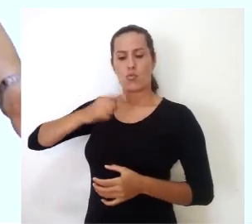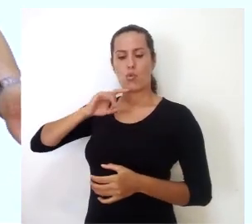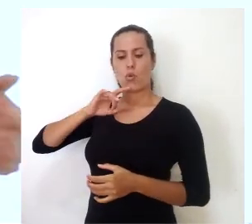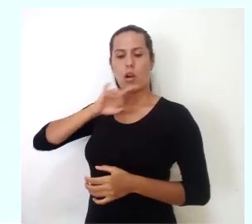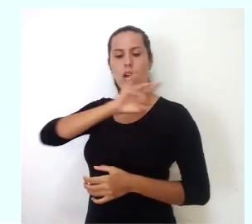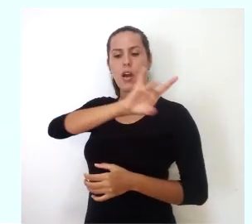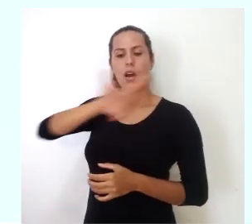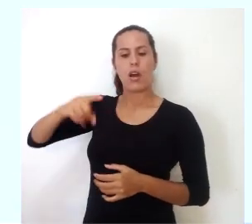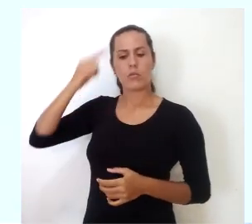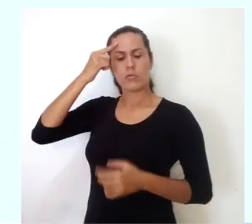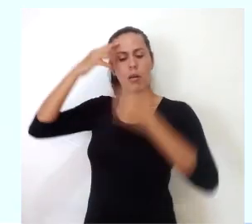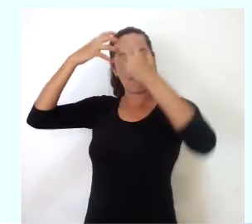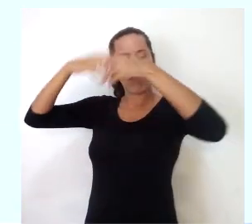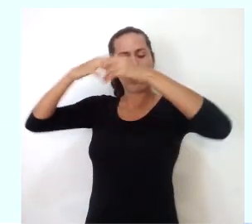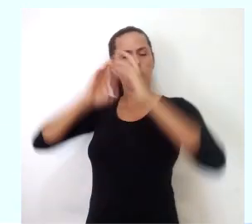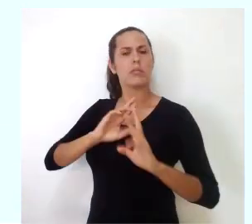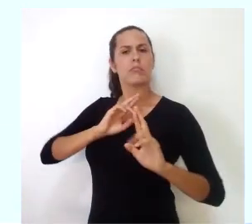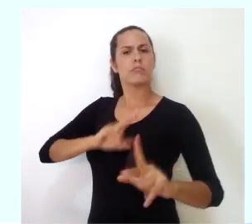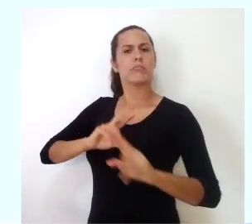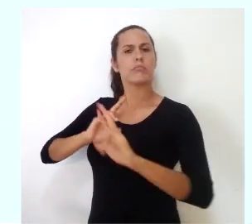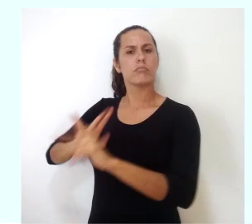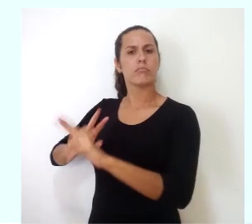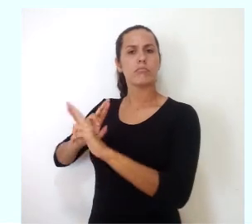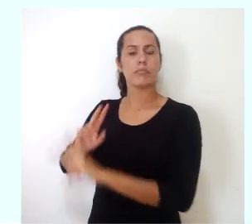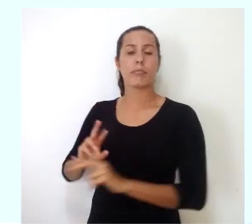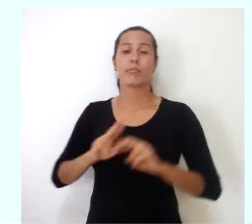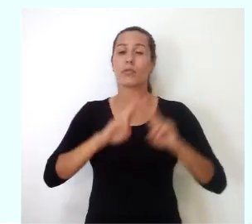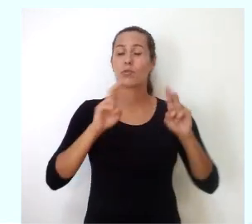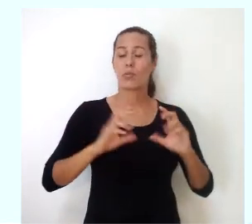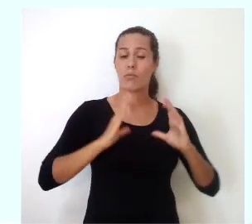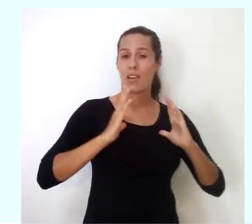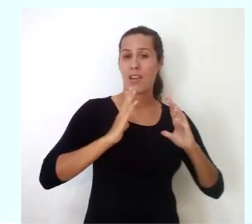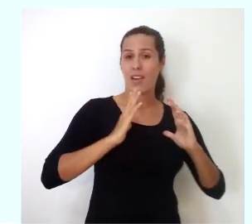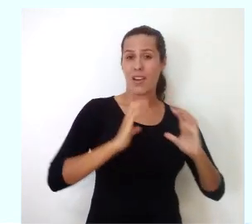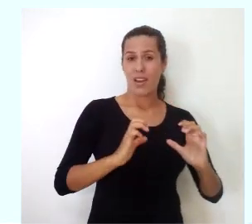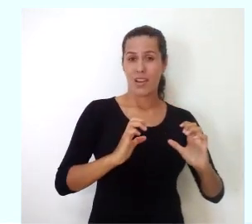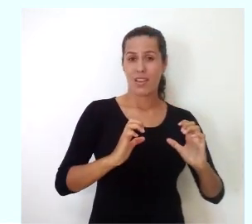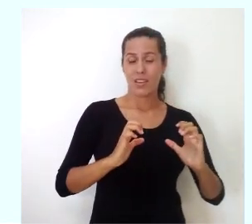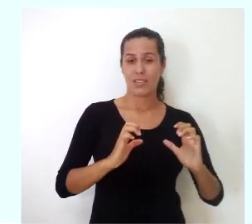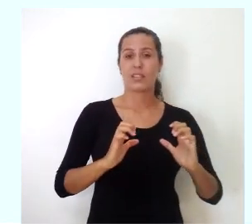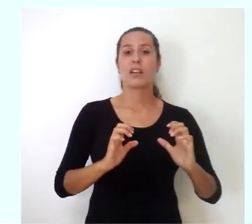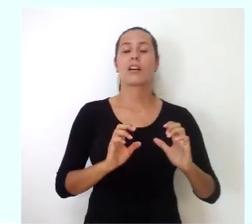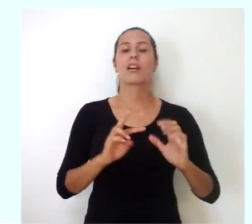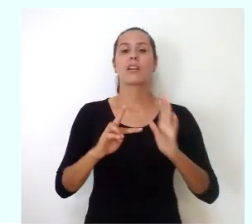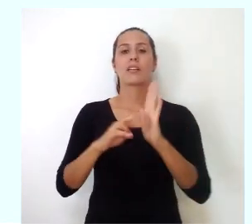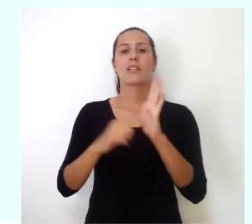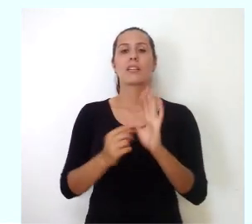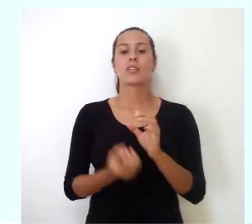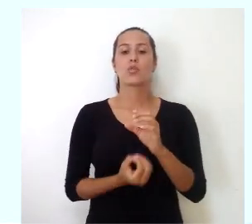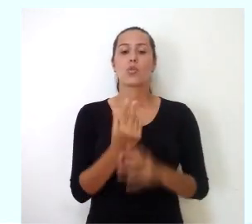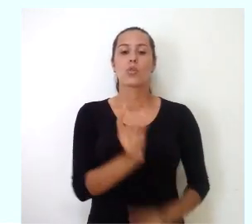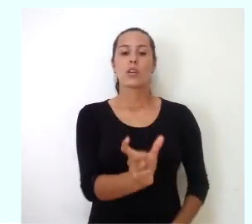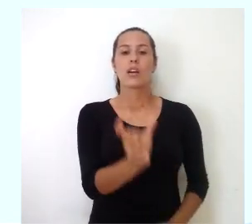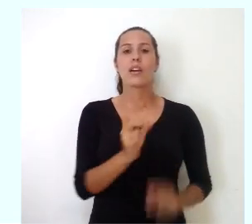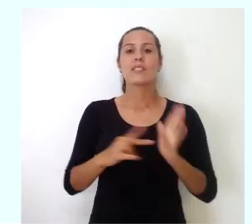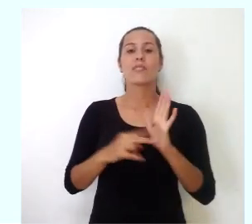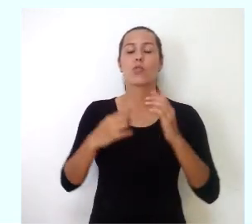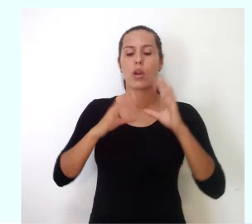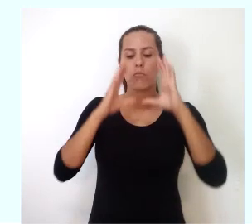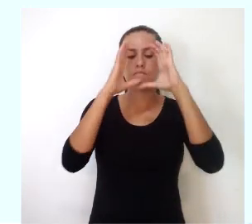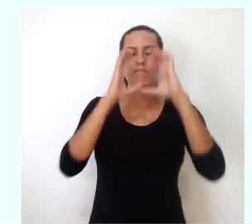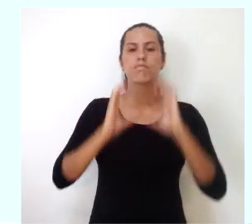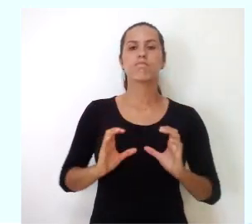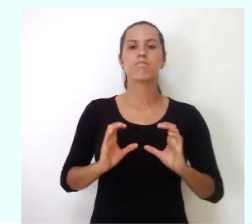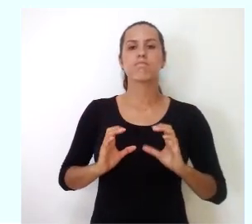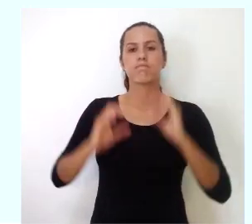pensa de forma diferente. A questão da ética, como o próprio nome diz, vem do ethos, grego, significa conduta.